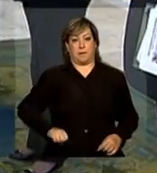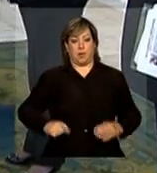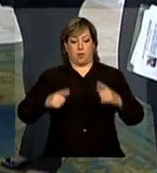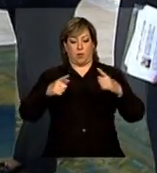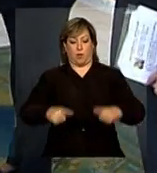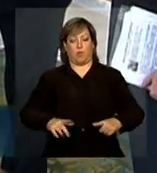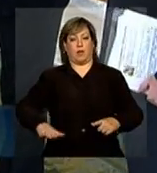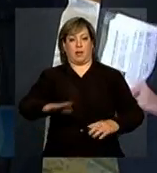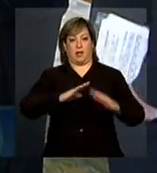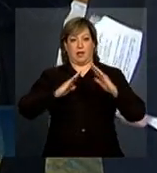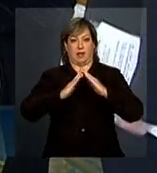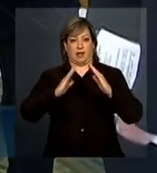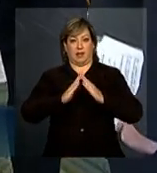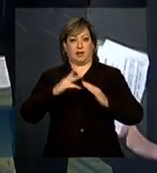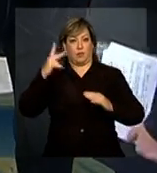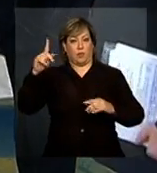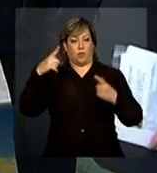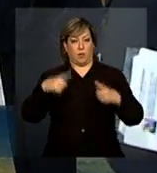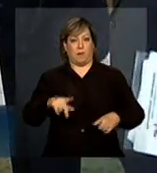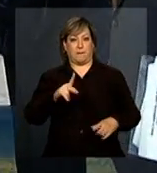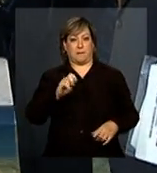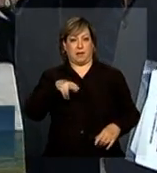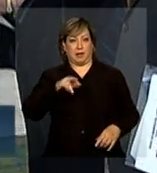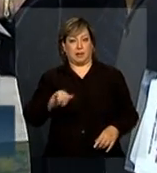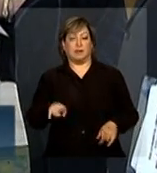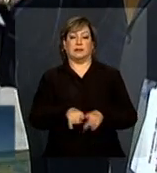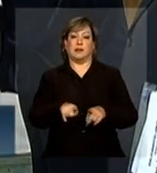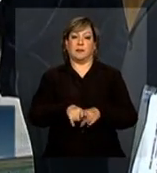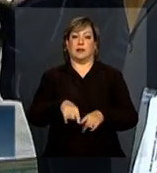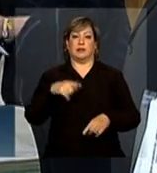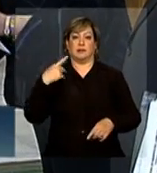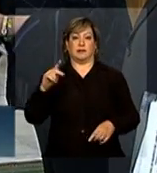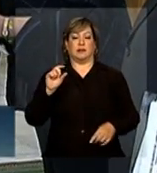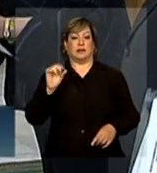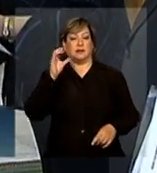com a Embaixada da China em Brasília.